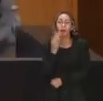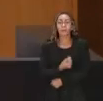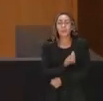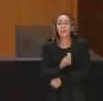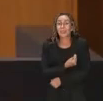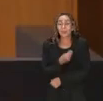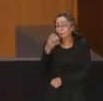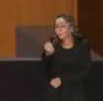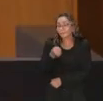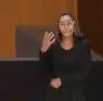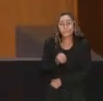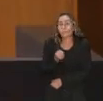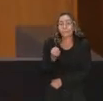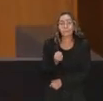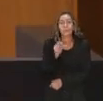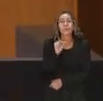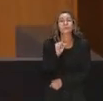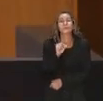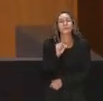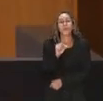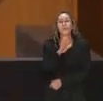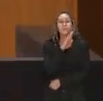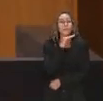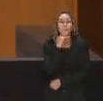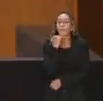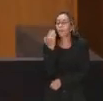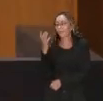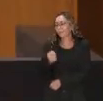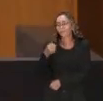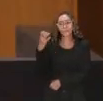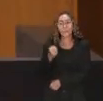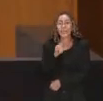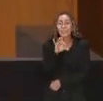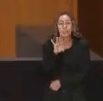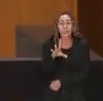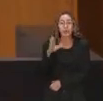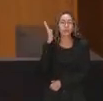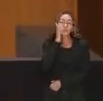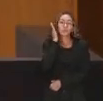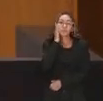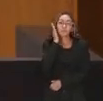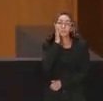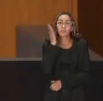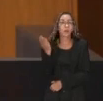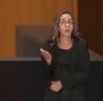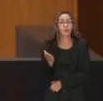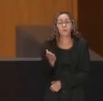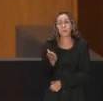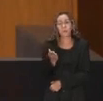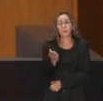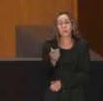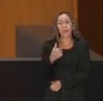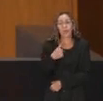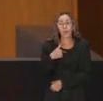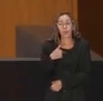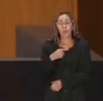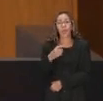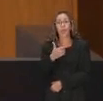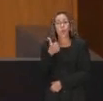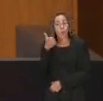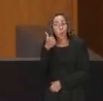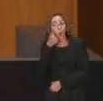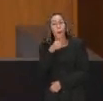morrer tirando leite. É agora aprender a fazer. Eu tenho uma filha fazendo faculdade, tem meu filho com 12 anos